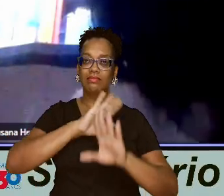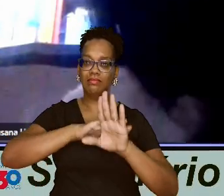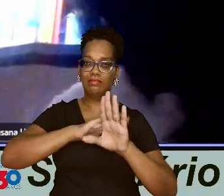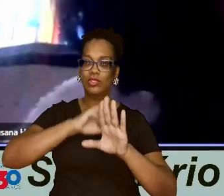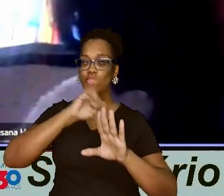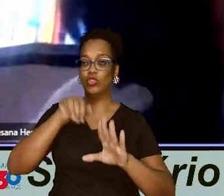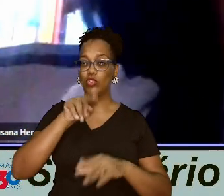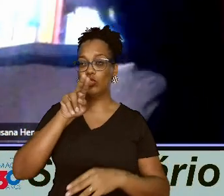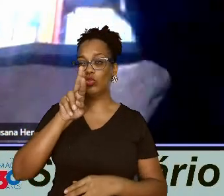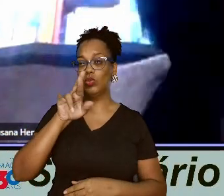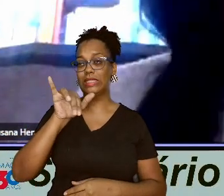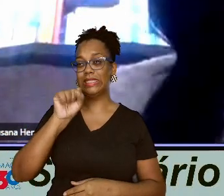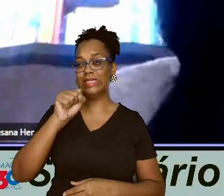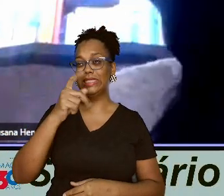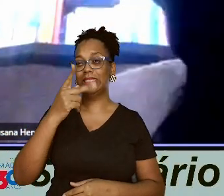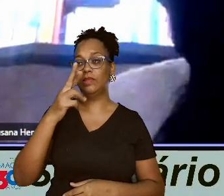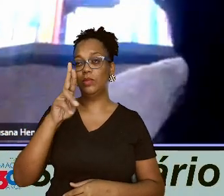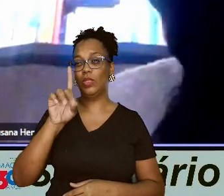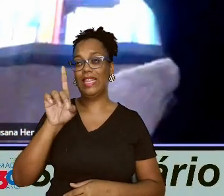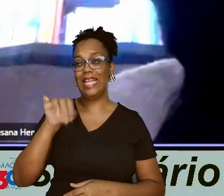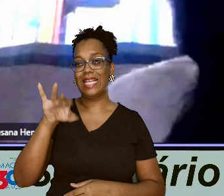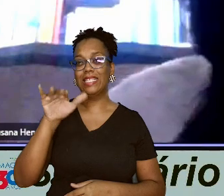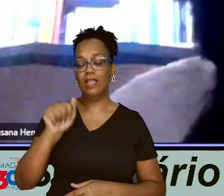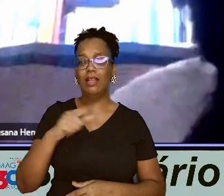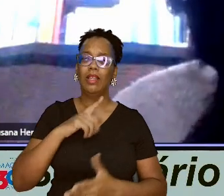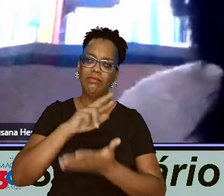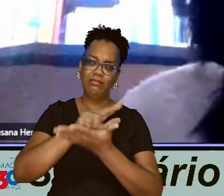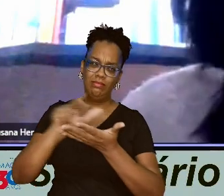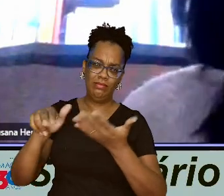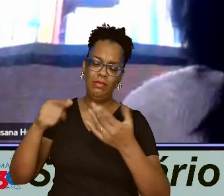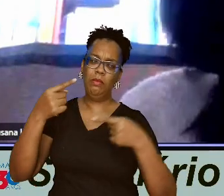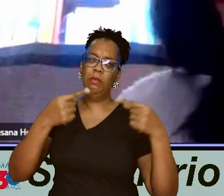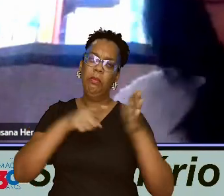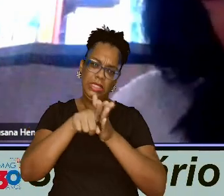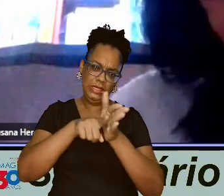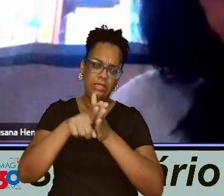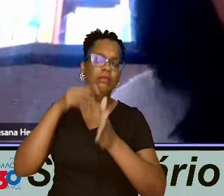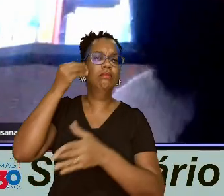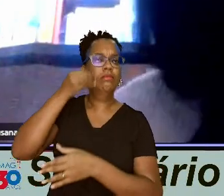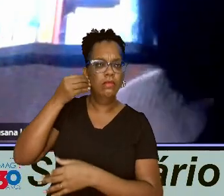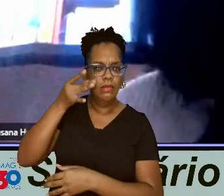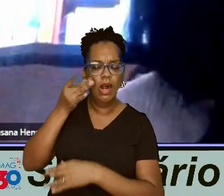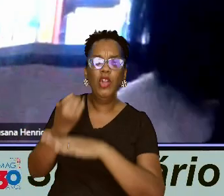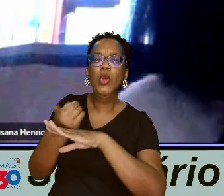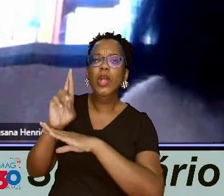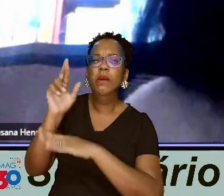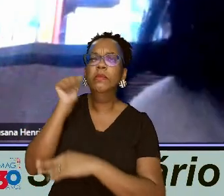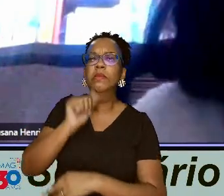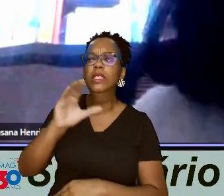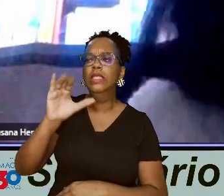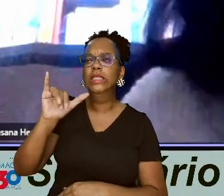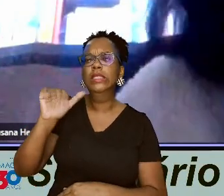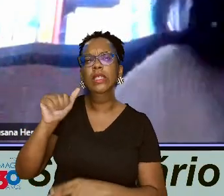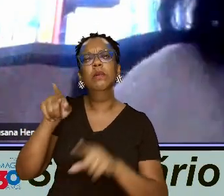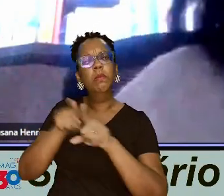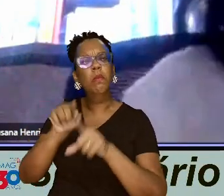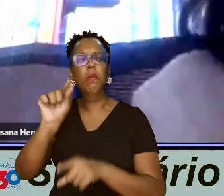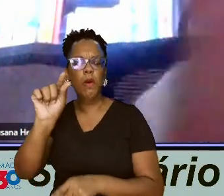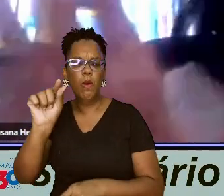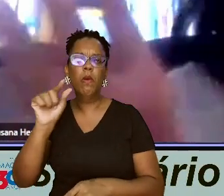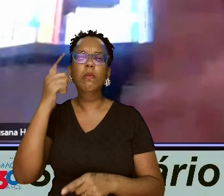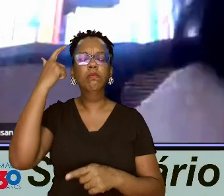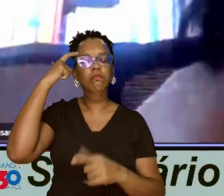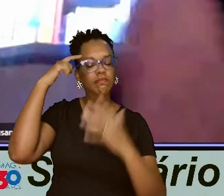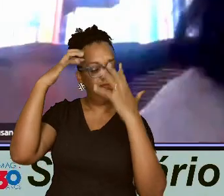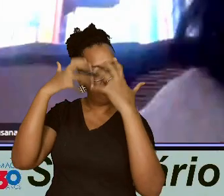E existem várias pesquisas, inclusive empíricas, a pesquisa do doutorado da Cissa vai um pouco nesse sentido, né, de como, principalmente, o